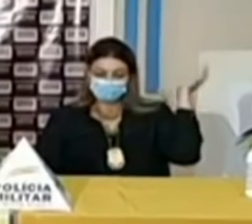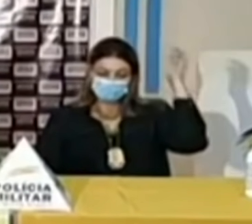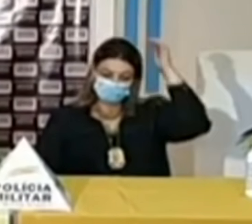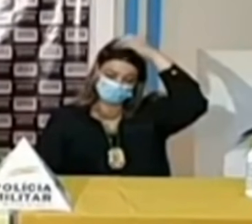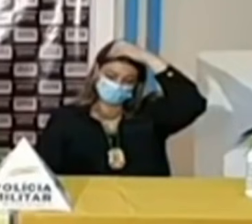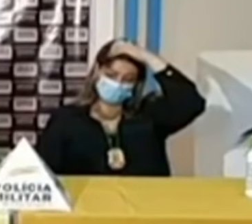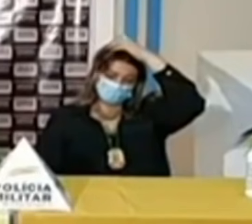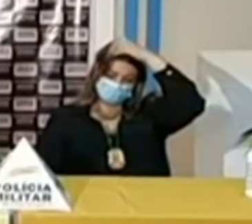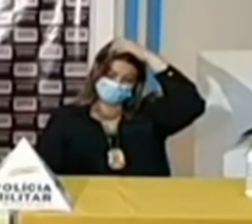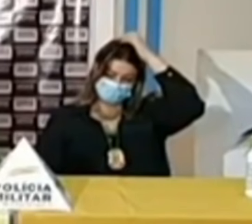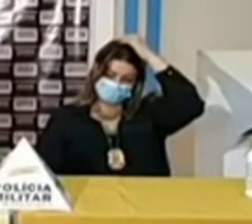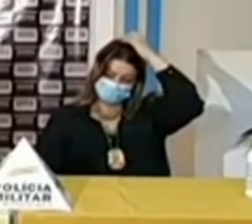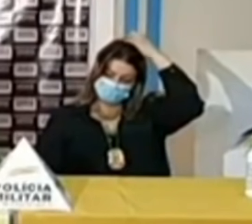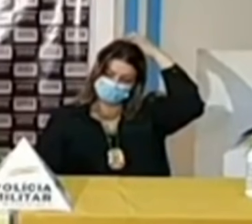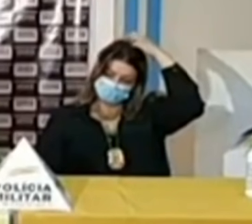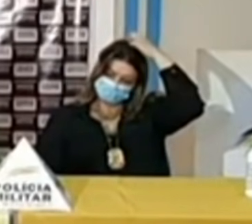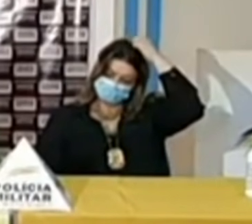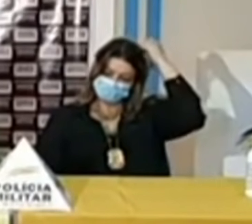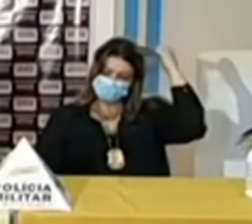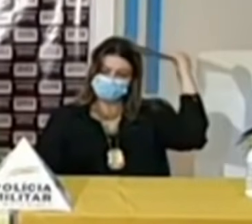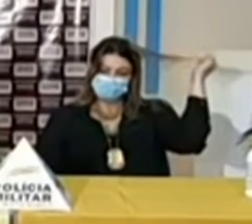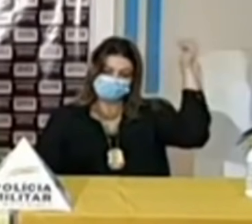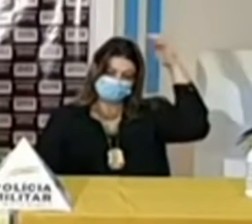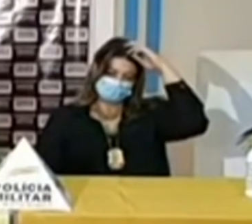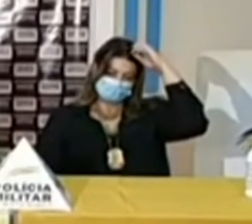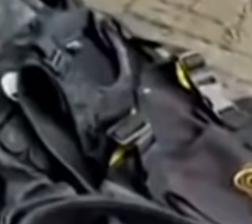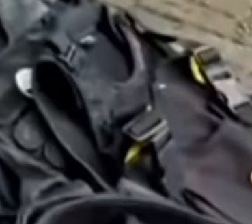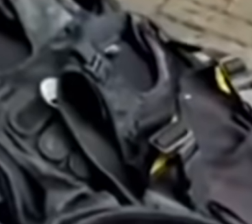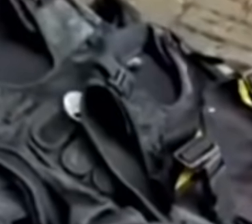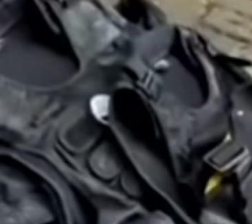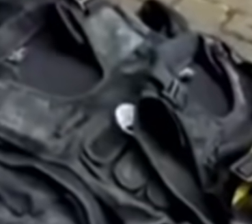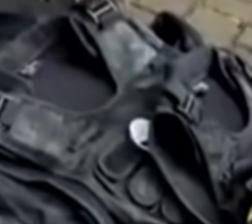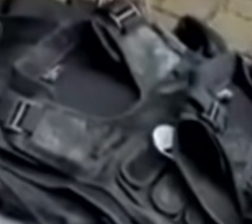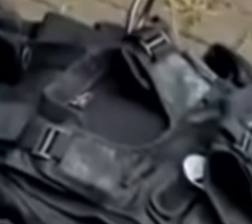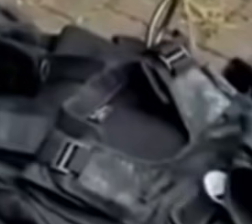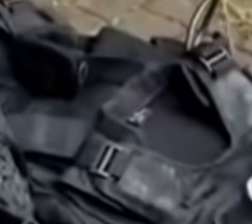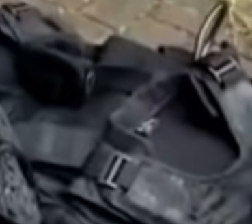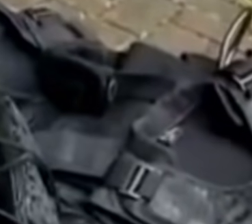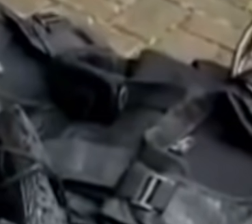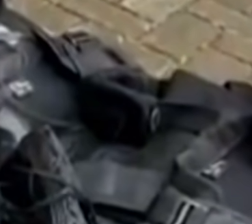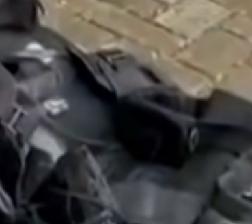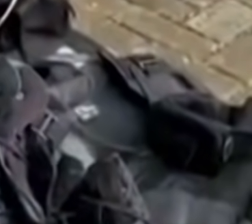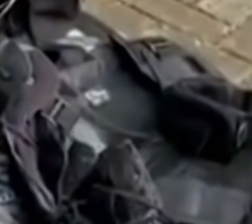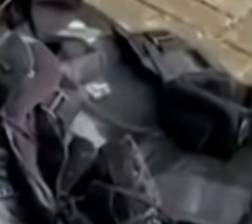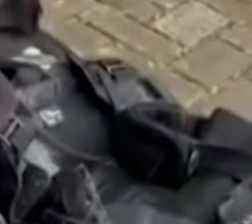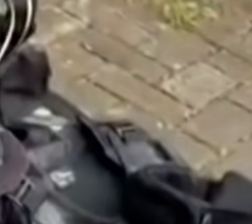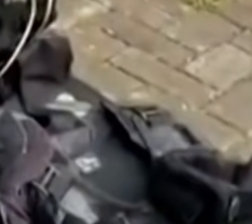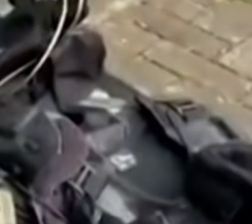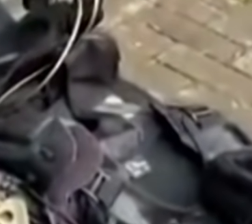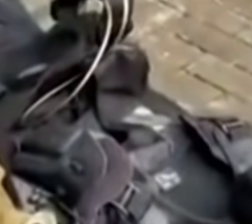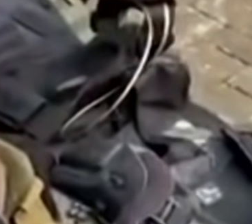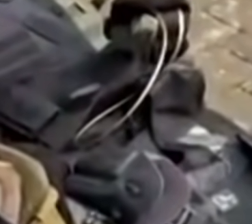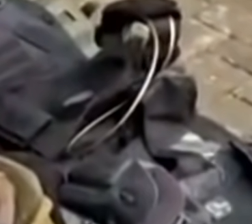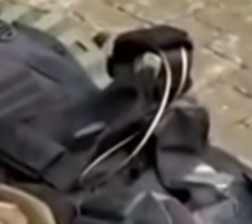precisavam revidar a injusta agressão para proteger a sua vida. Granadas, fuzis e coletes à prova de bala foram